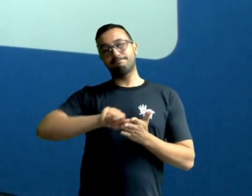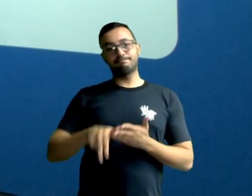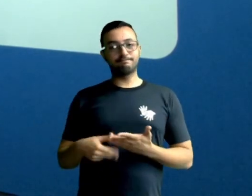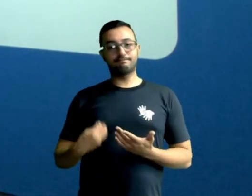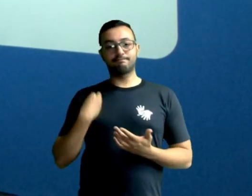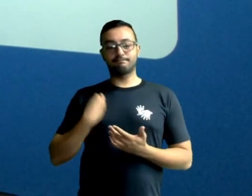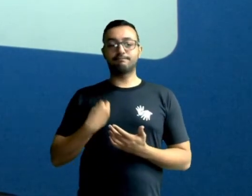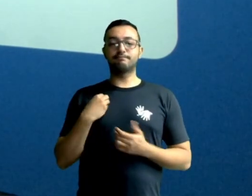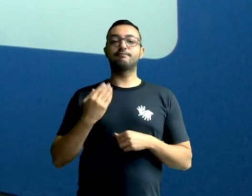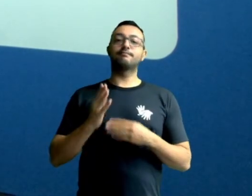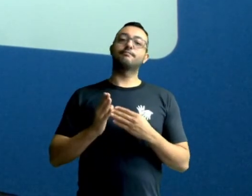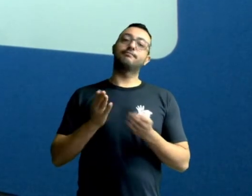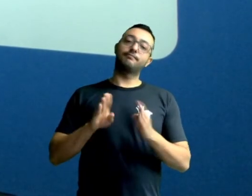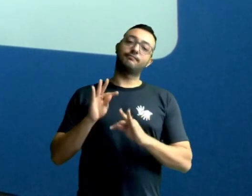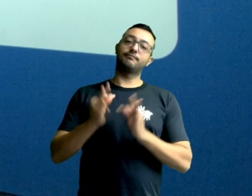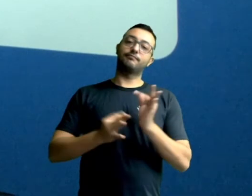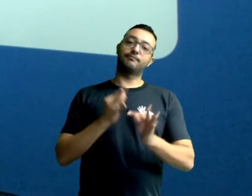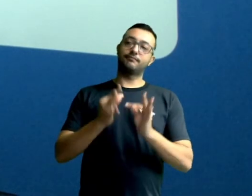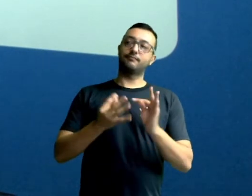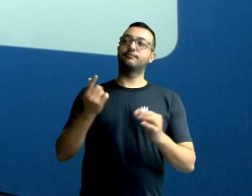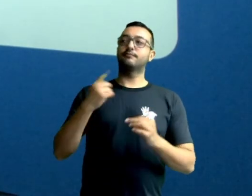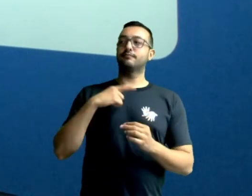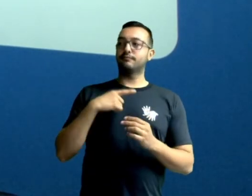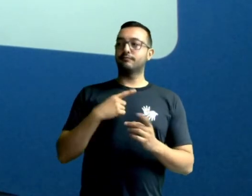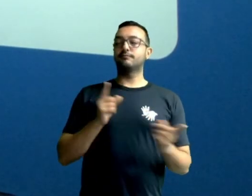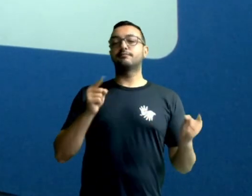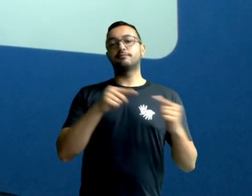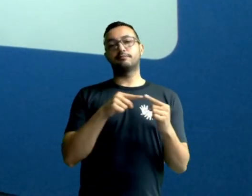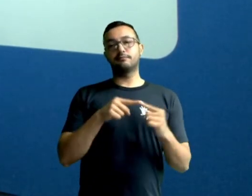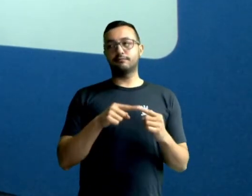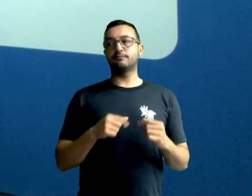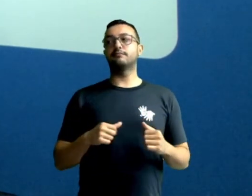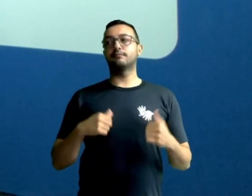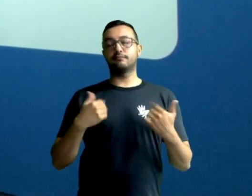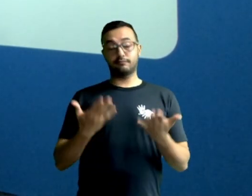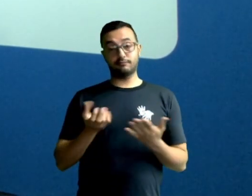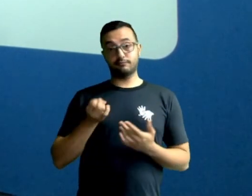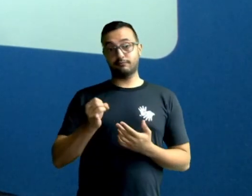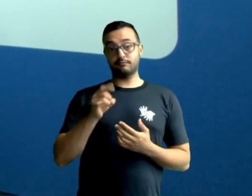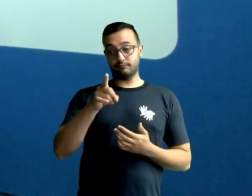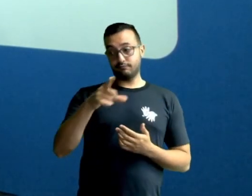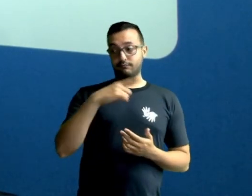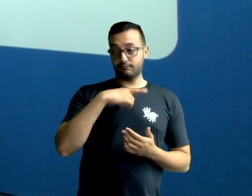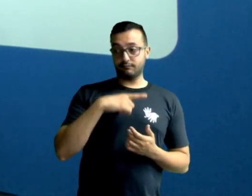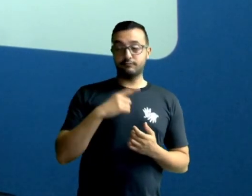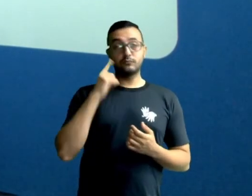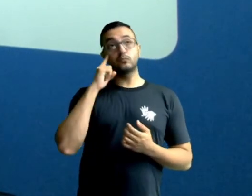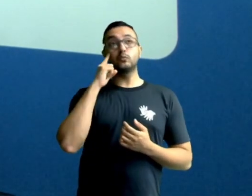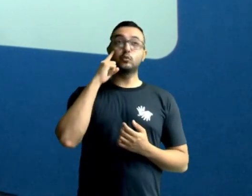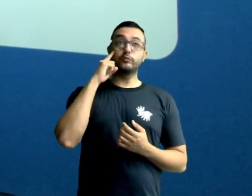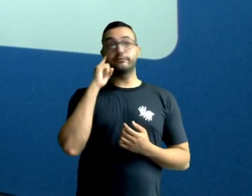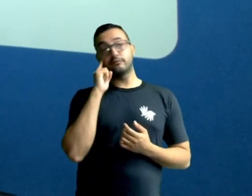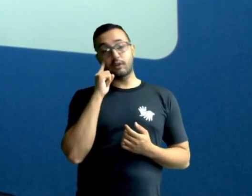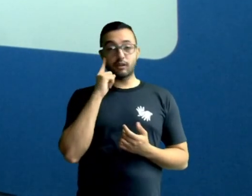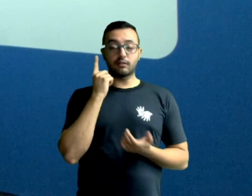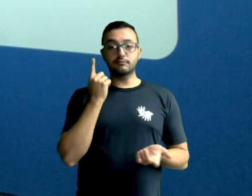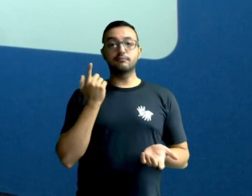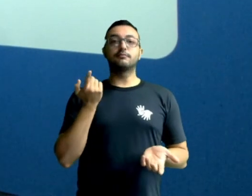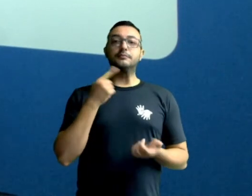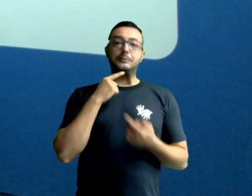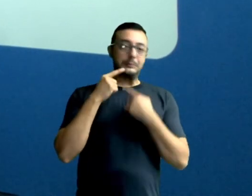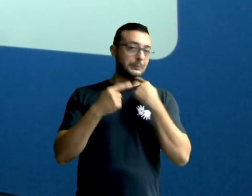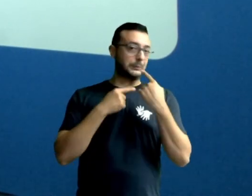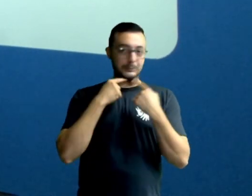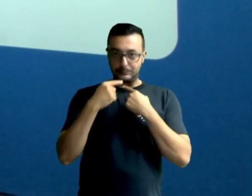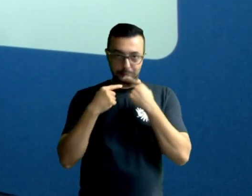da nossa vida, a biotecnologia ela está intimamente associada. Caso vocês tenham alguma dúvida a respeito daquilo que